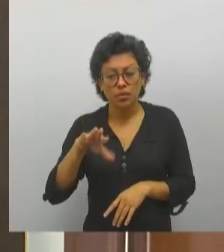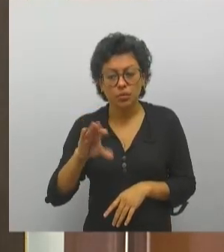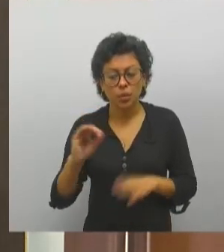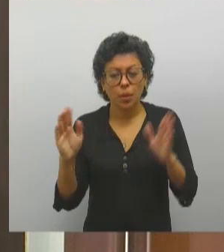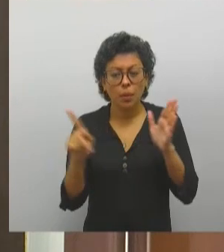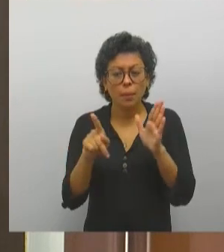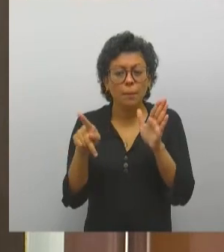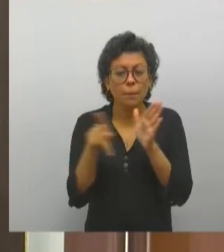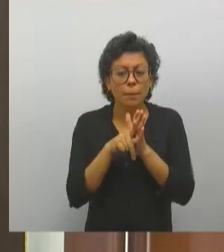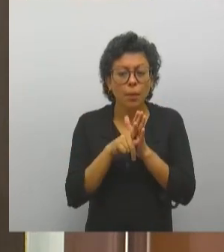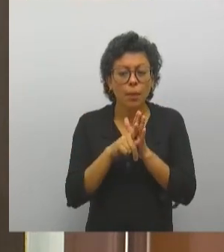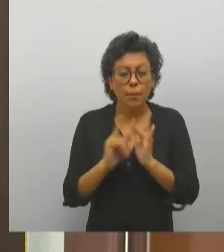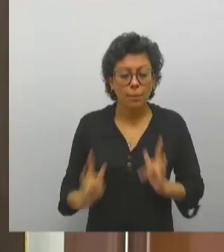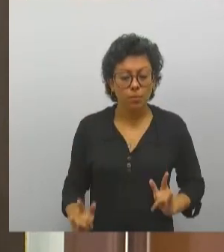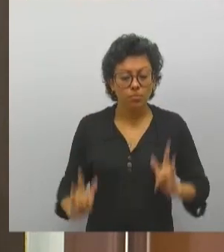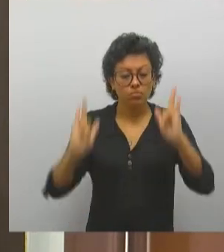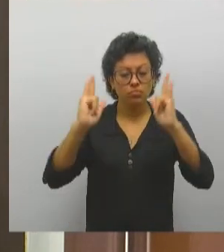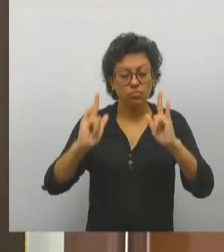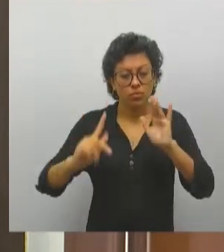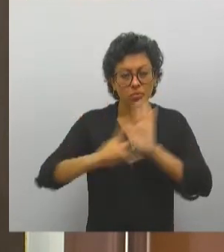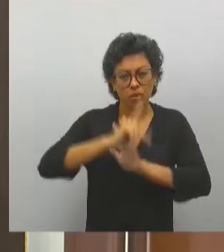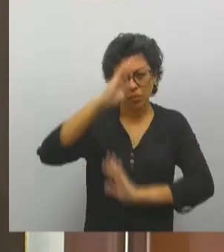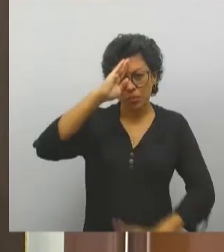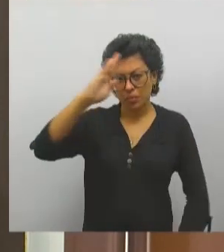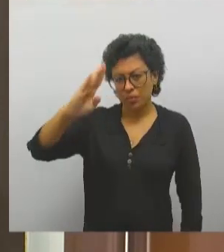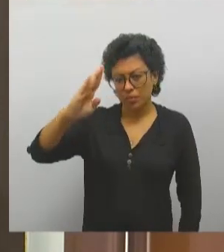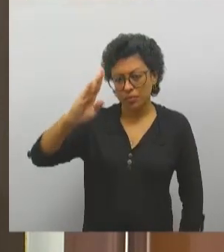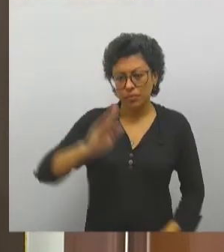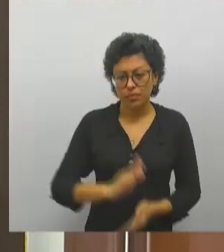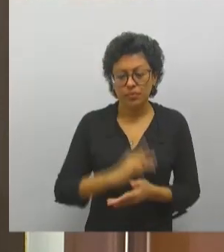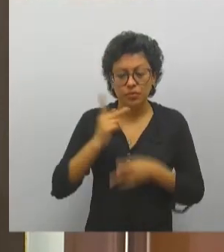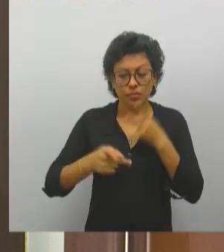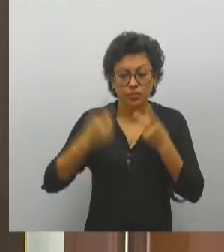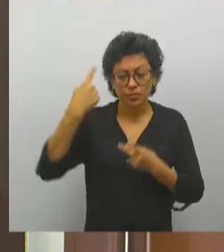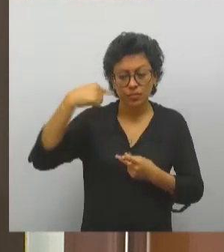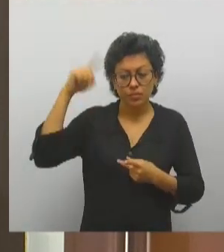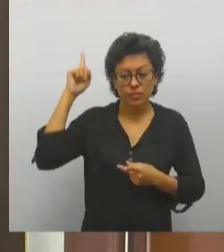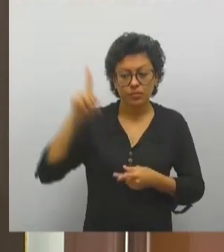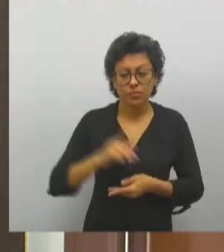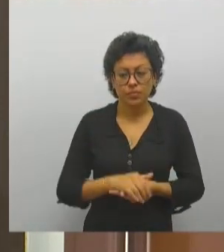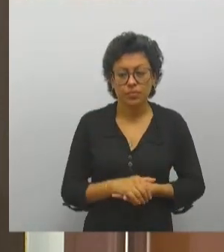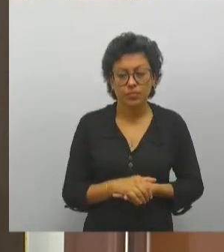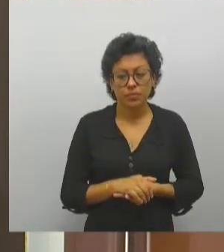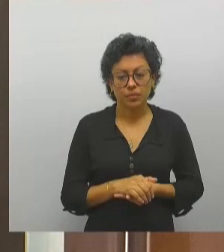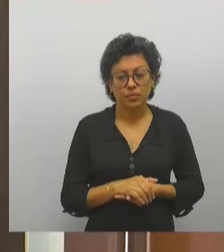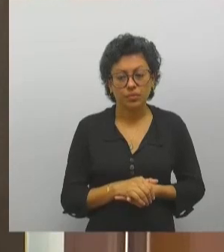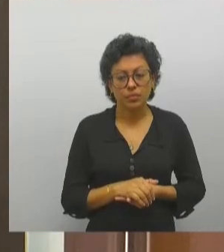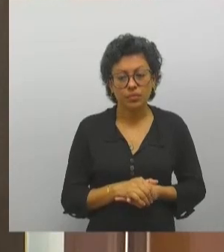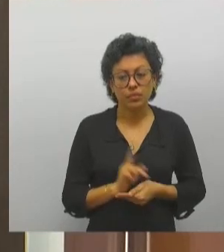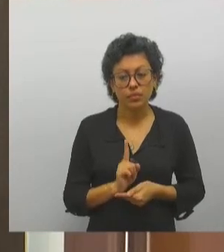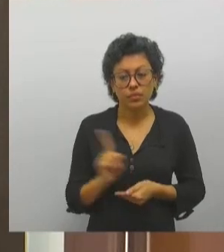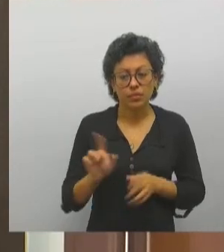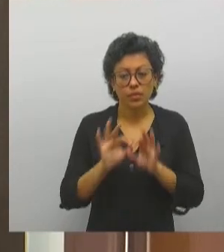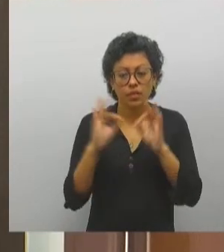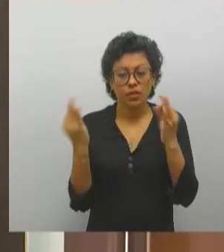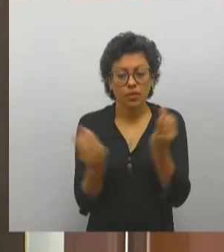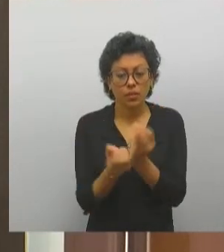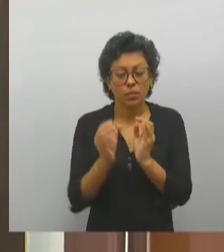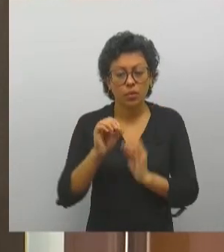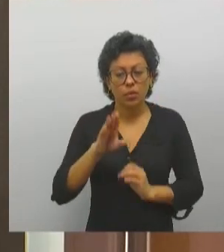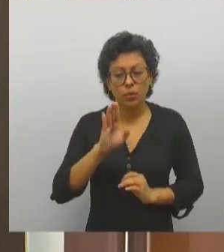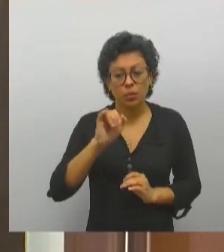ali. Falei semana passada aqui. Ninguém tomou providência. Lá na família do Obina, no